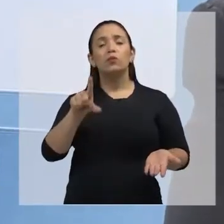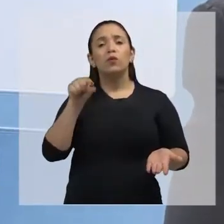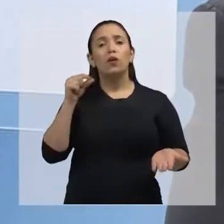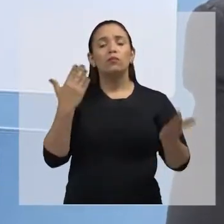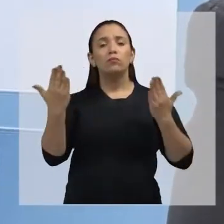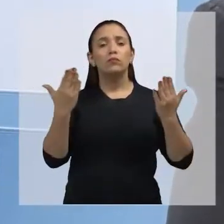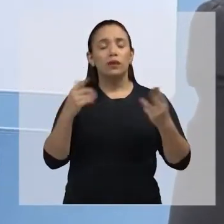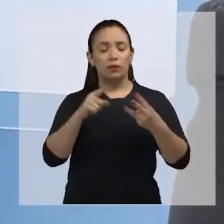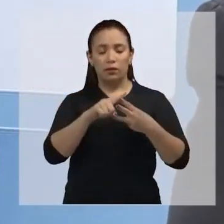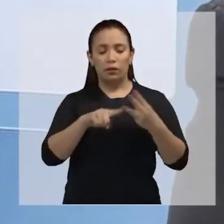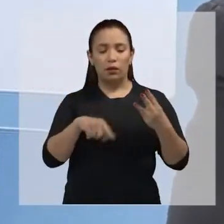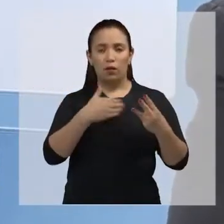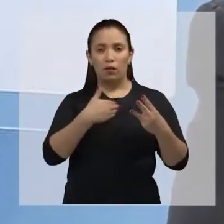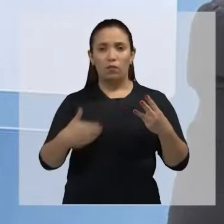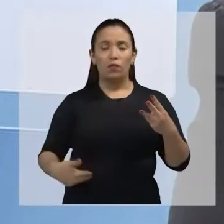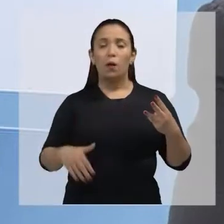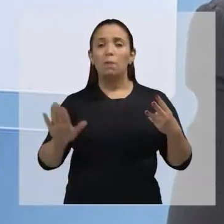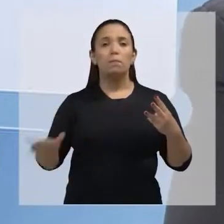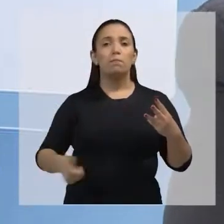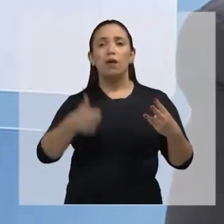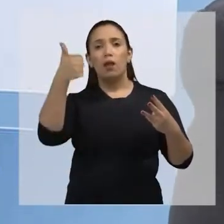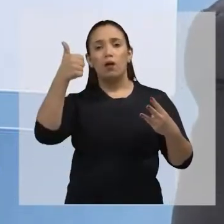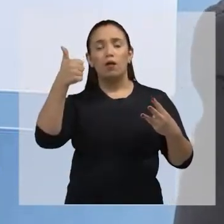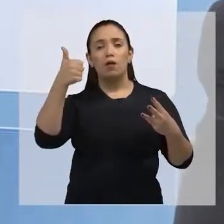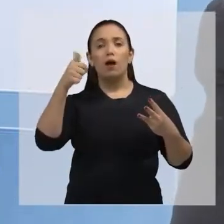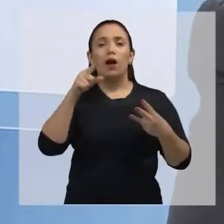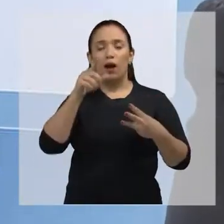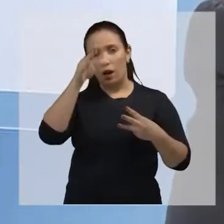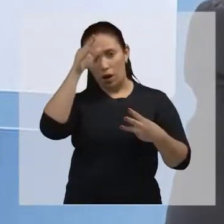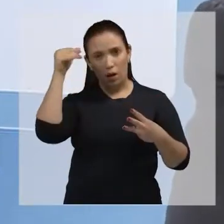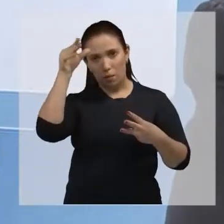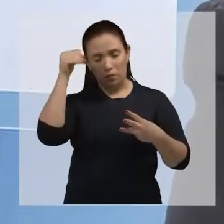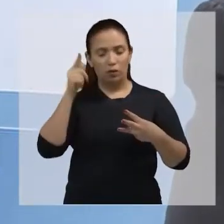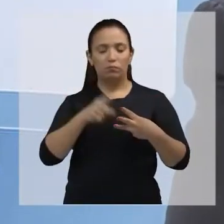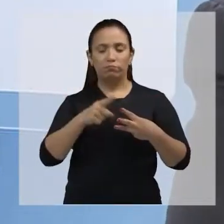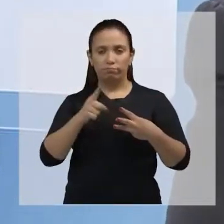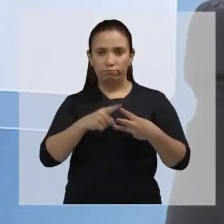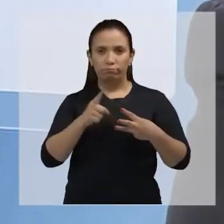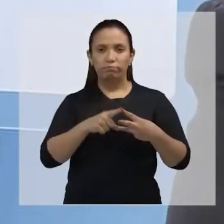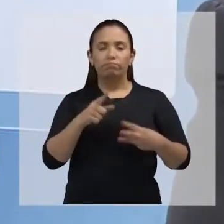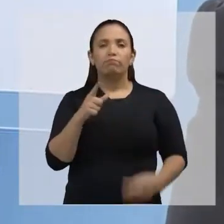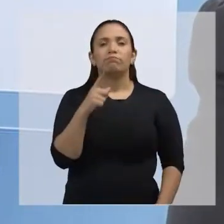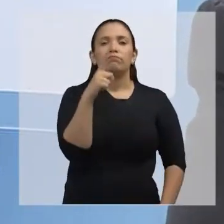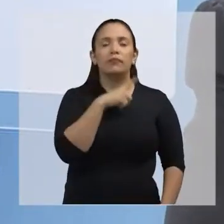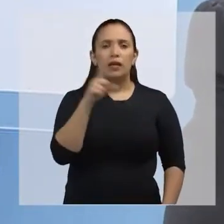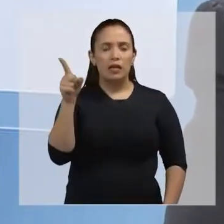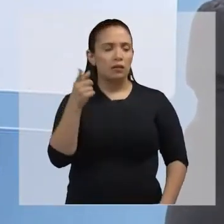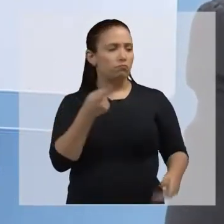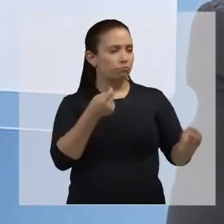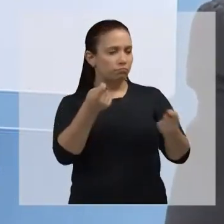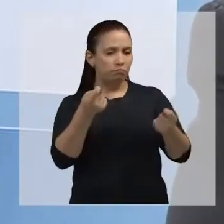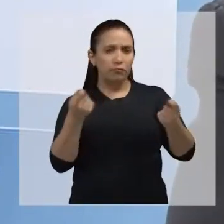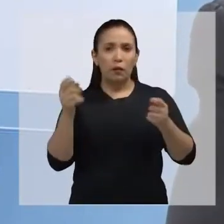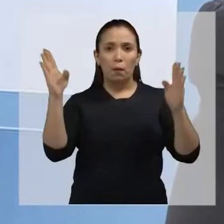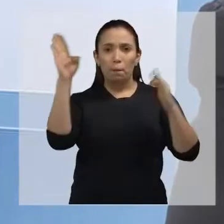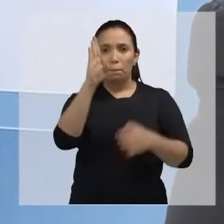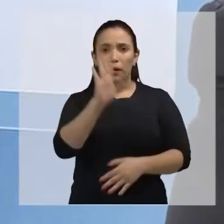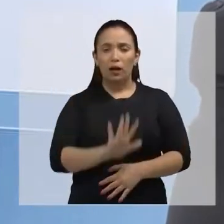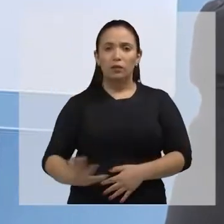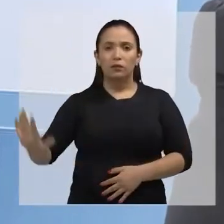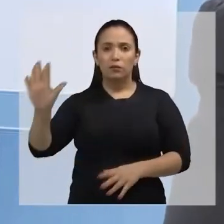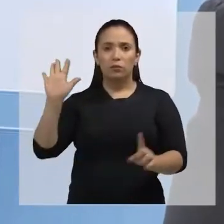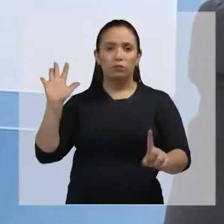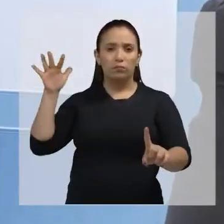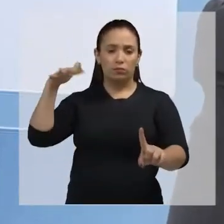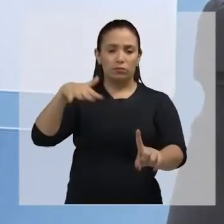3 governadores, o melhor dos estados, o Camilo vai estar no meio. É o grande administrador. Respeitado no Brasil todo, por todo